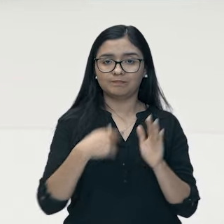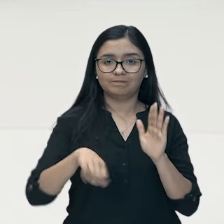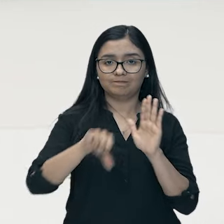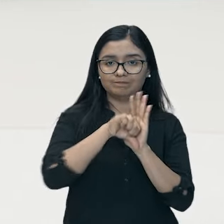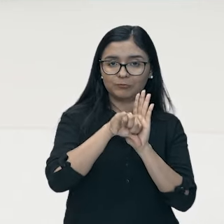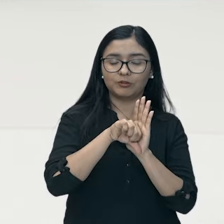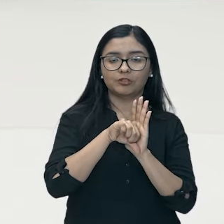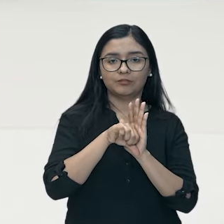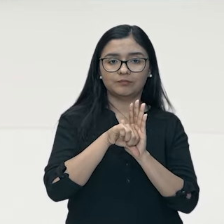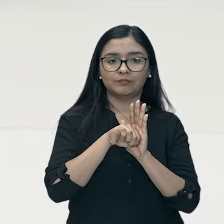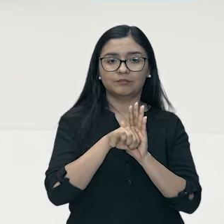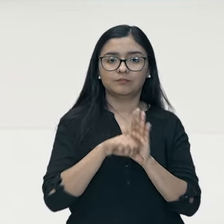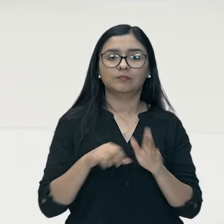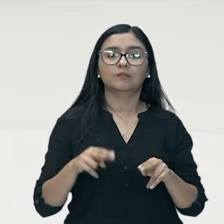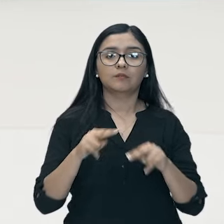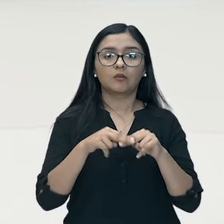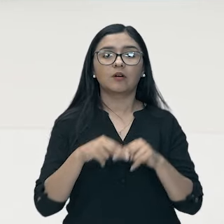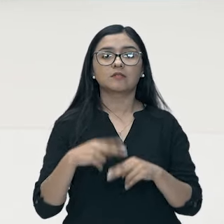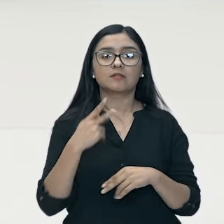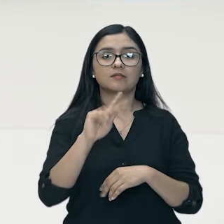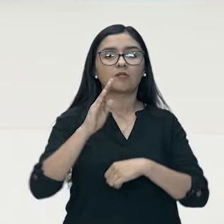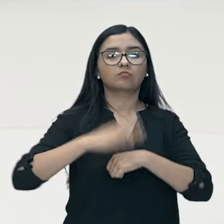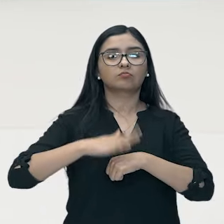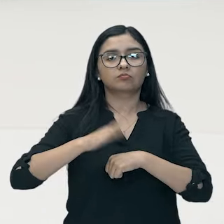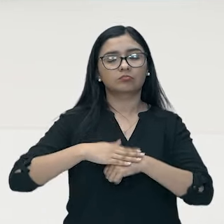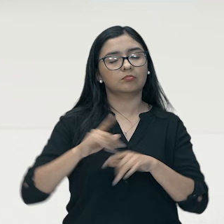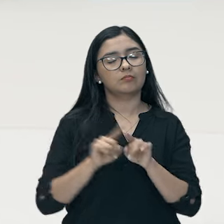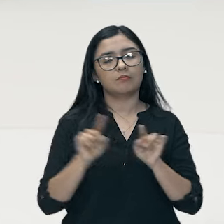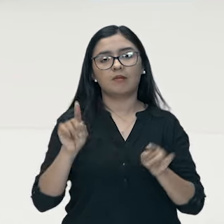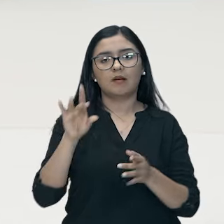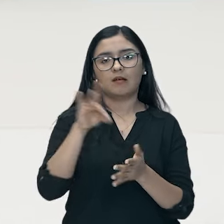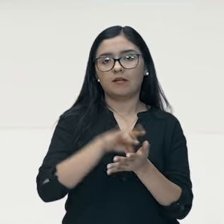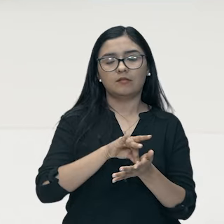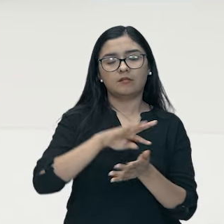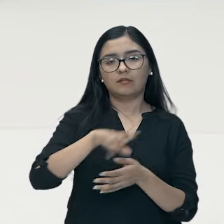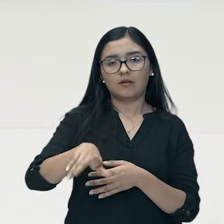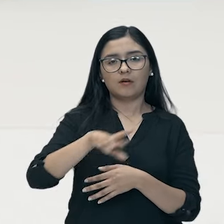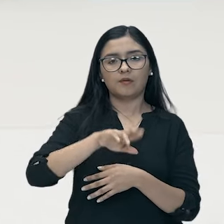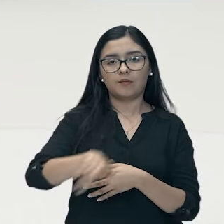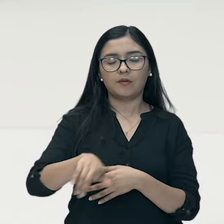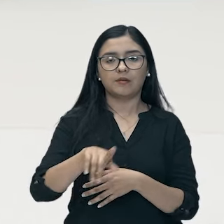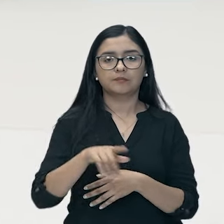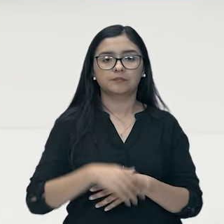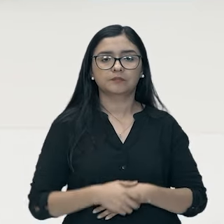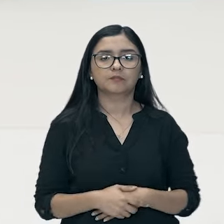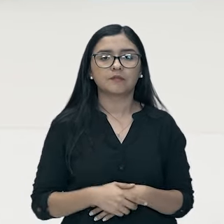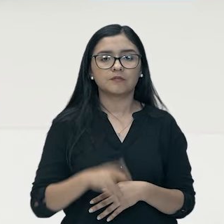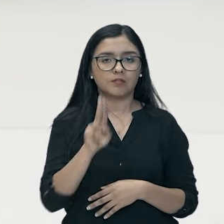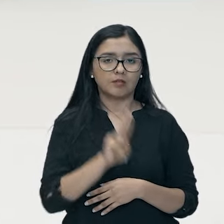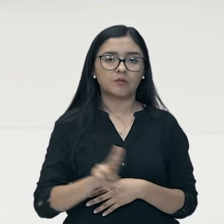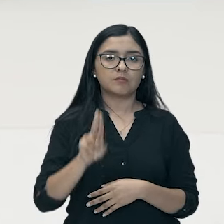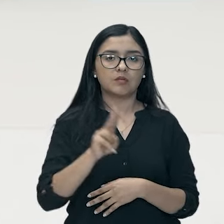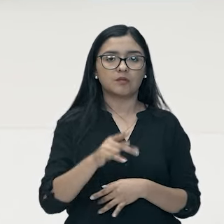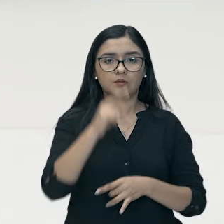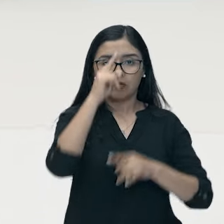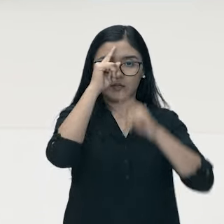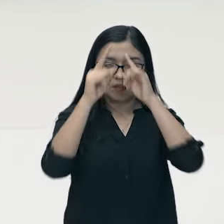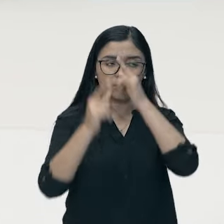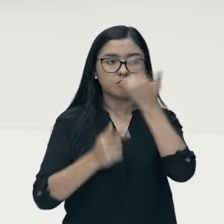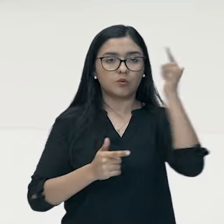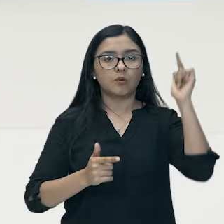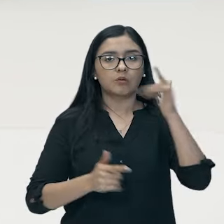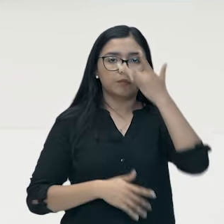é um crime porque você está dizendo que é seu mas na verdade não é seu você está se apropriando de uma ideia que não